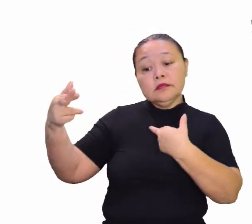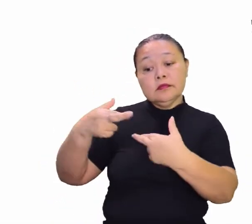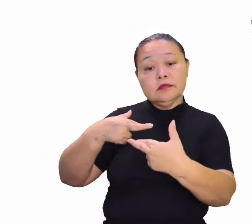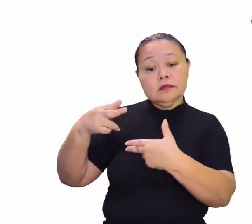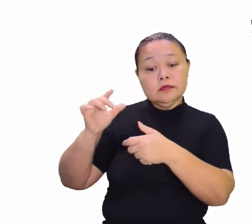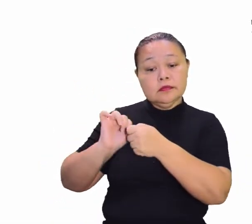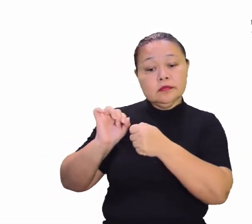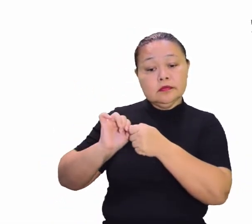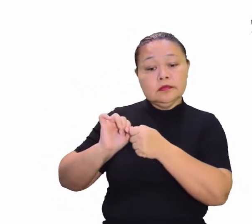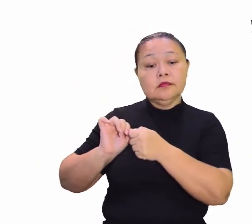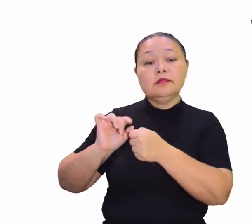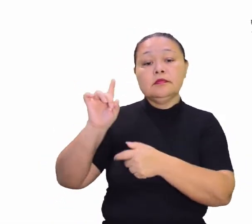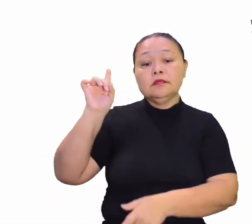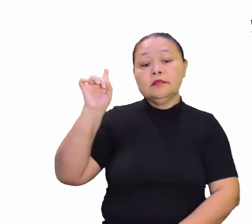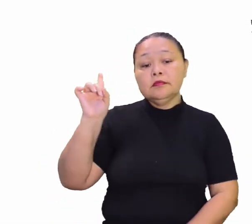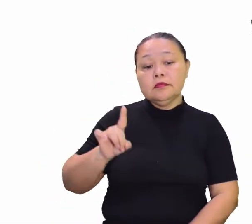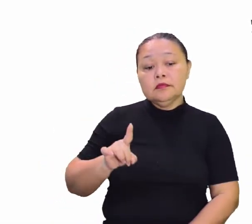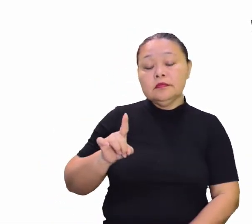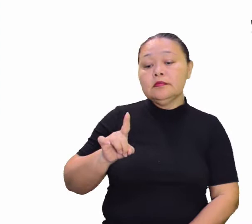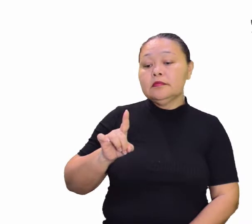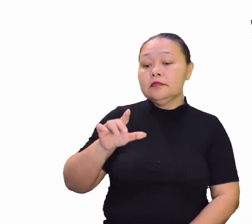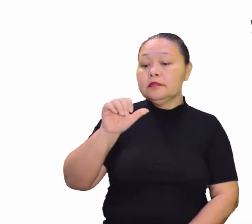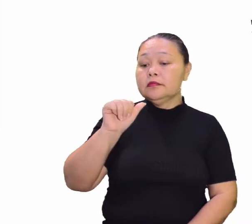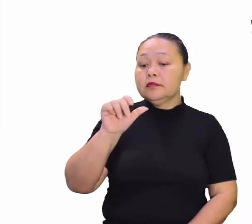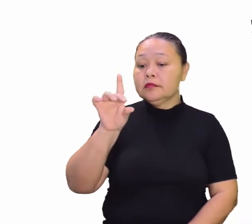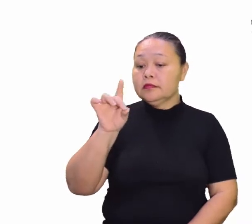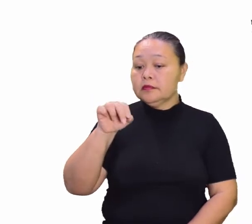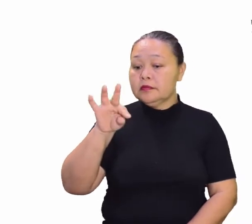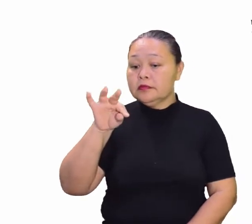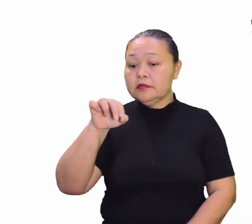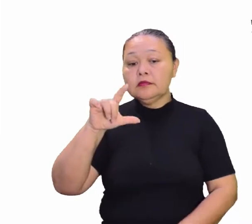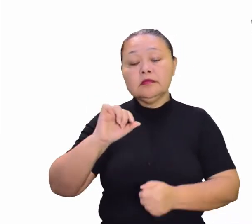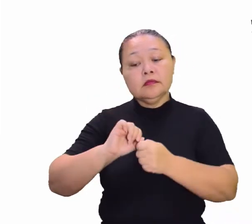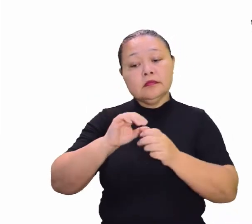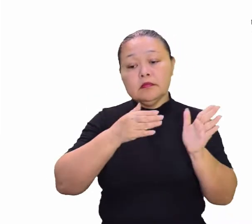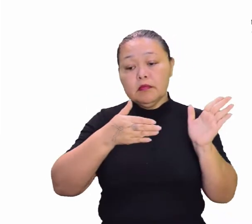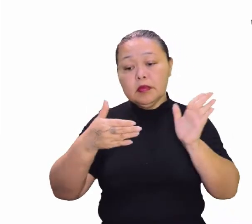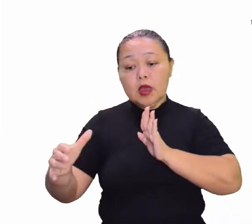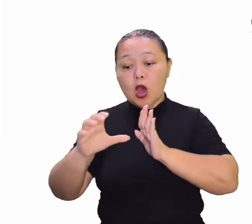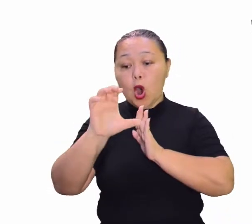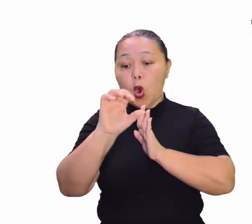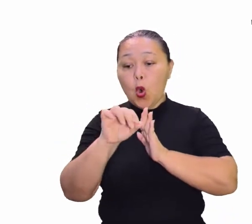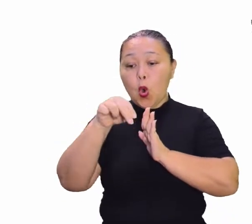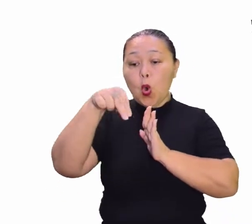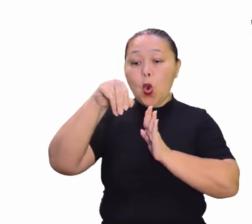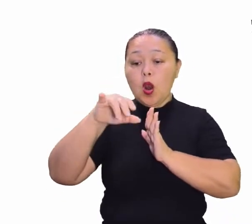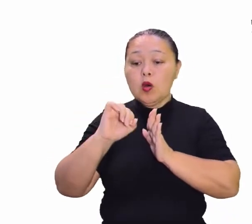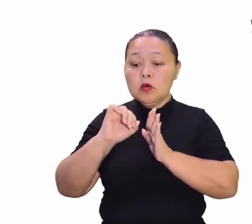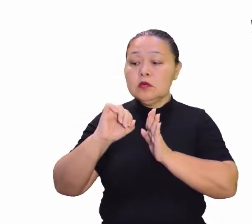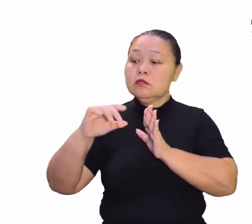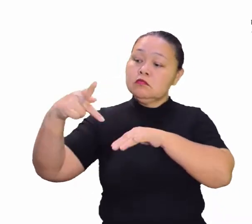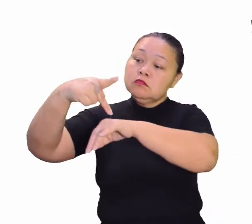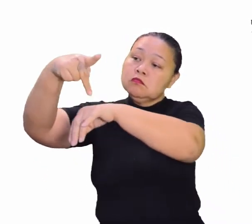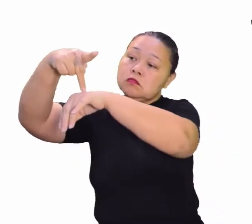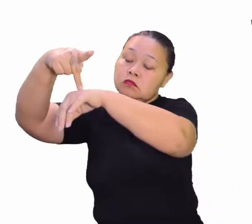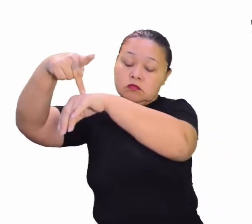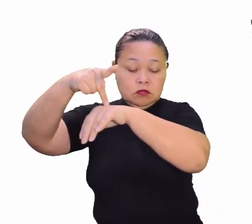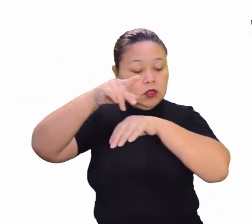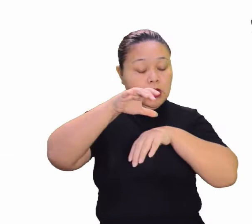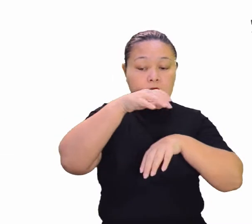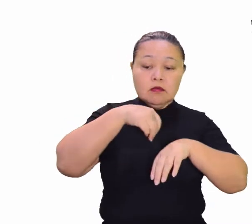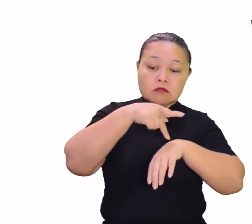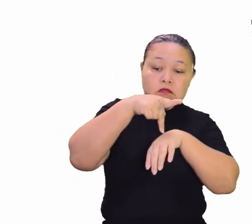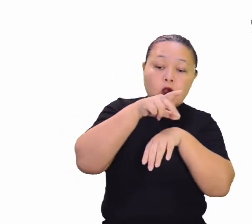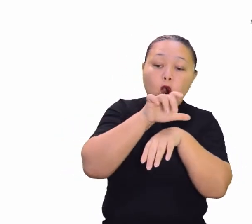né? A DIT no período colonial, entre metrópoles e